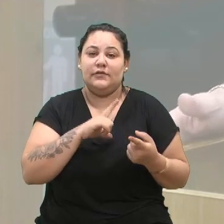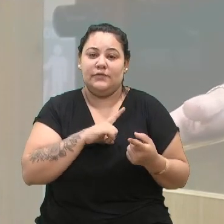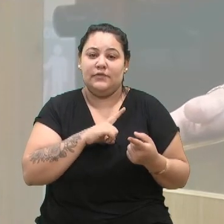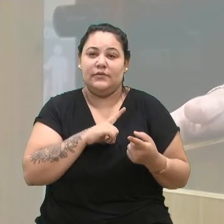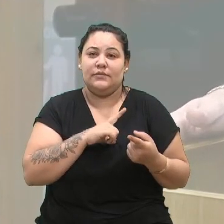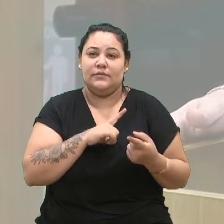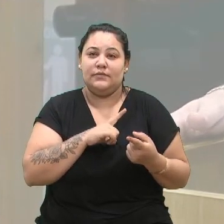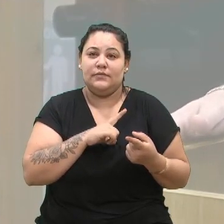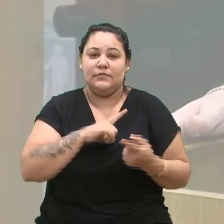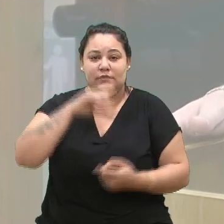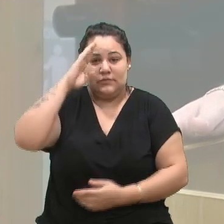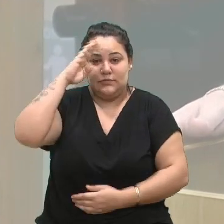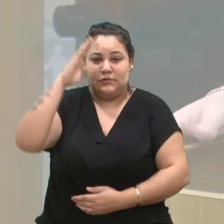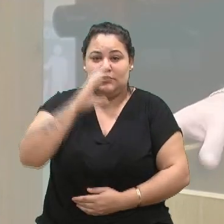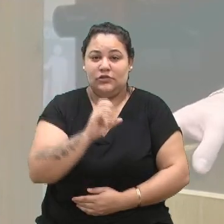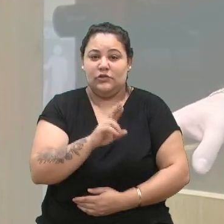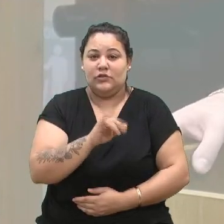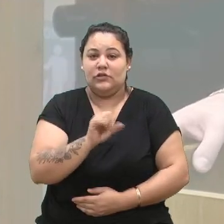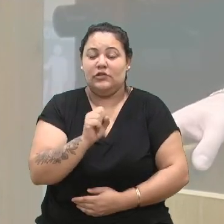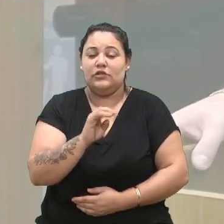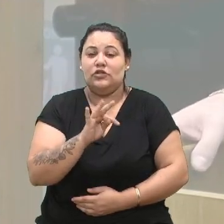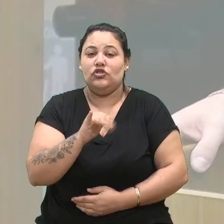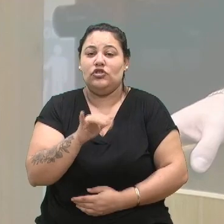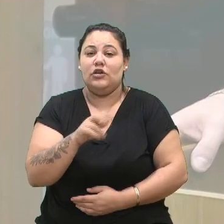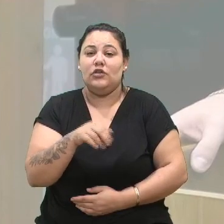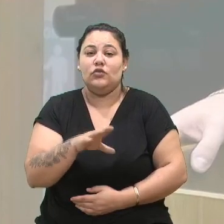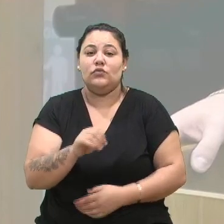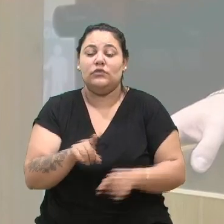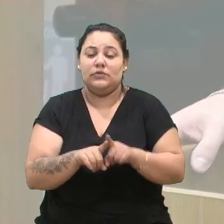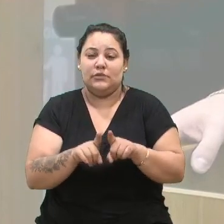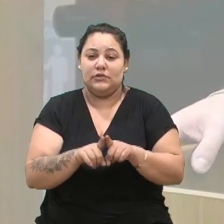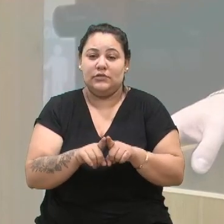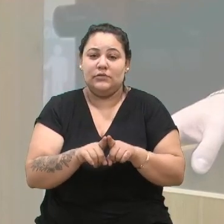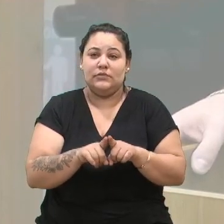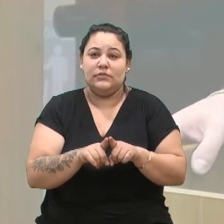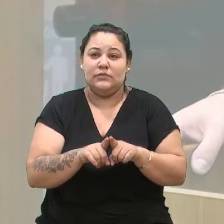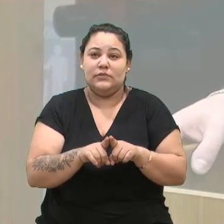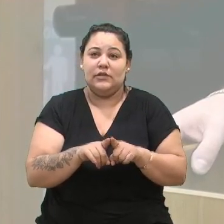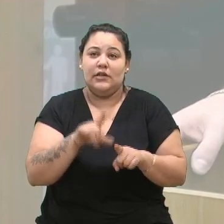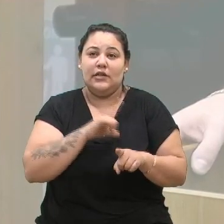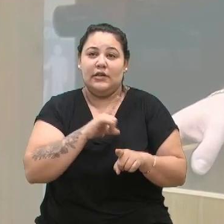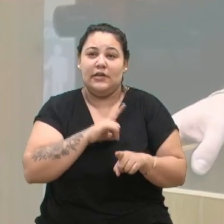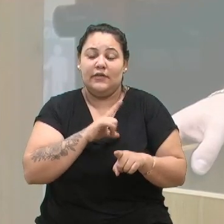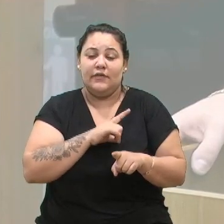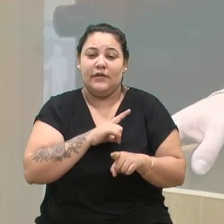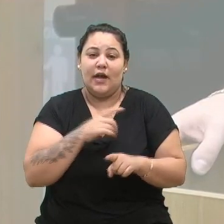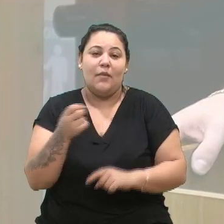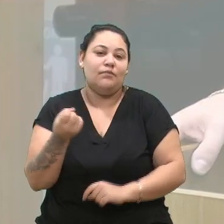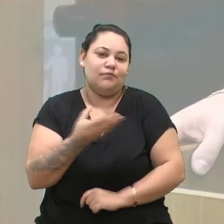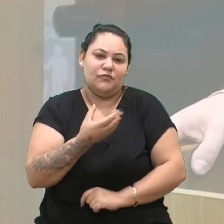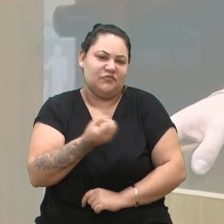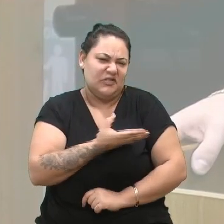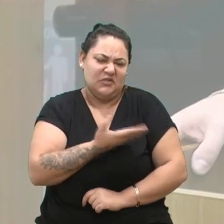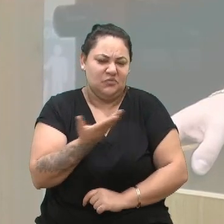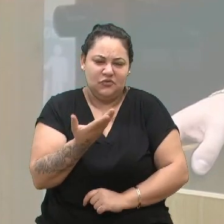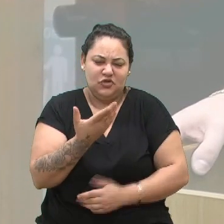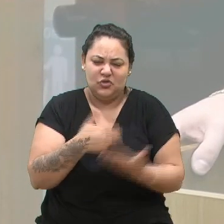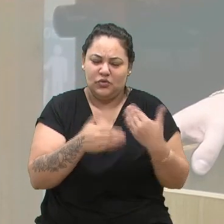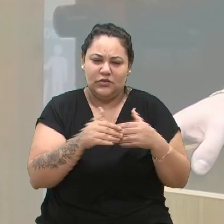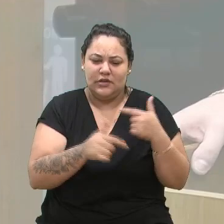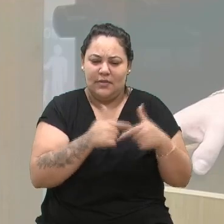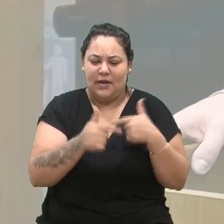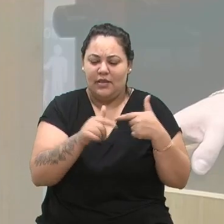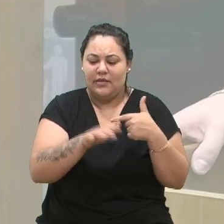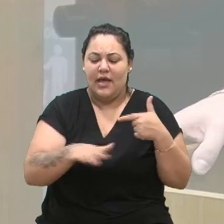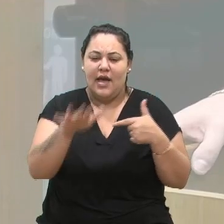Cristiano Networking, bem a atualização de todos que labutam nessa área de segurança pública, sejam profissionais, agentes de segurança